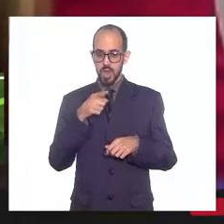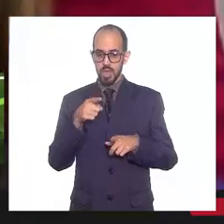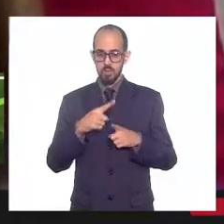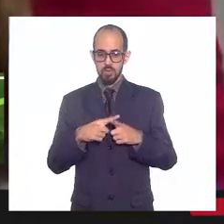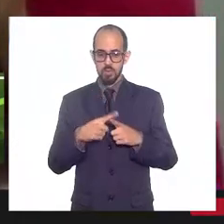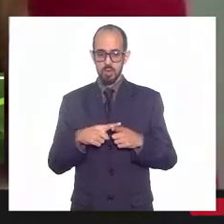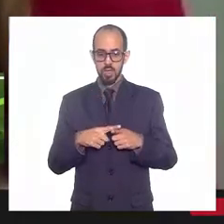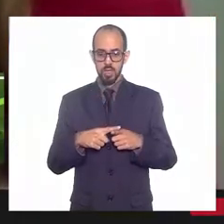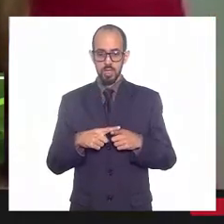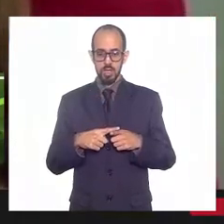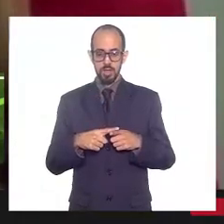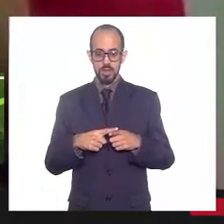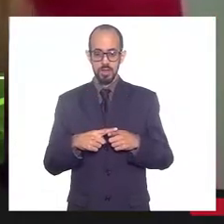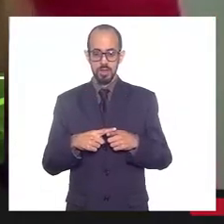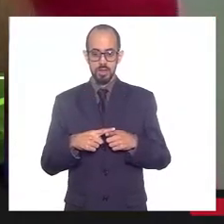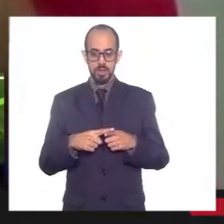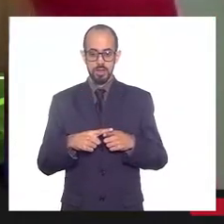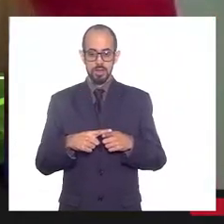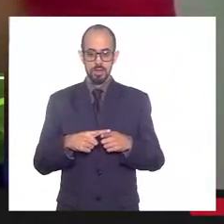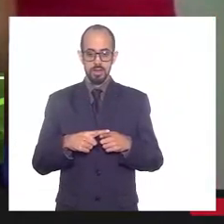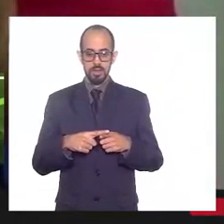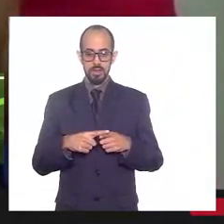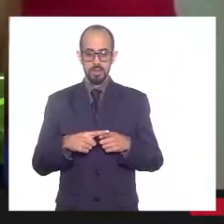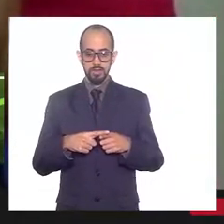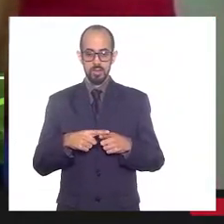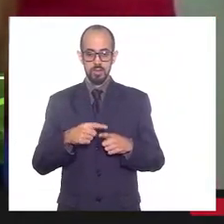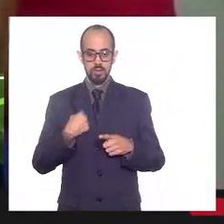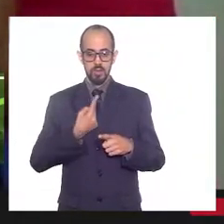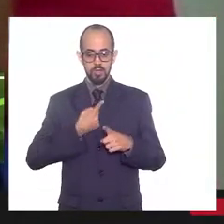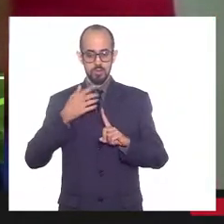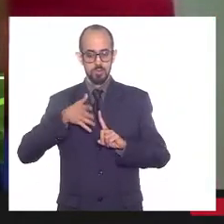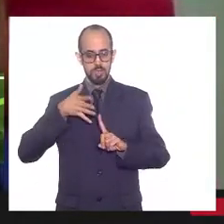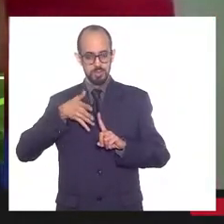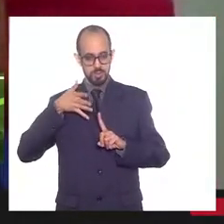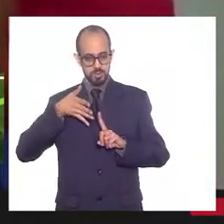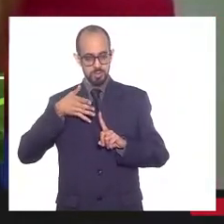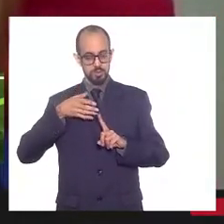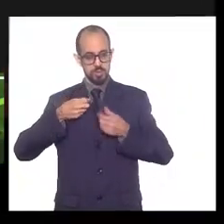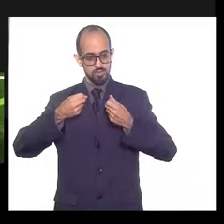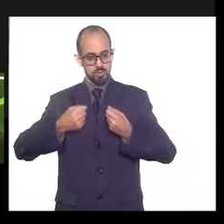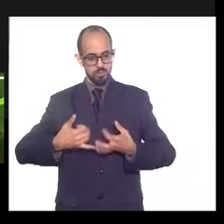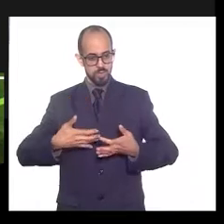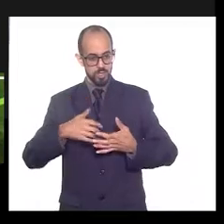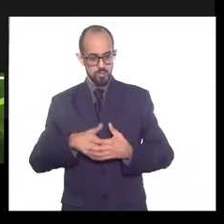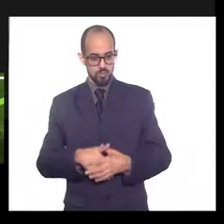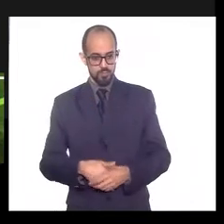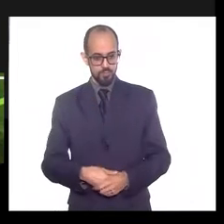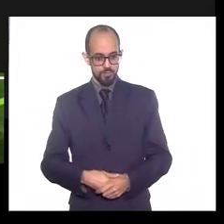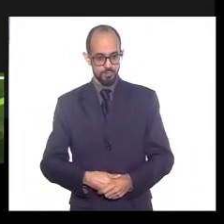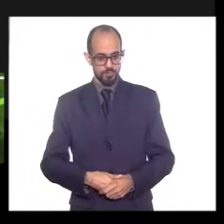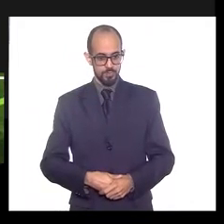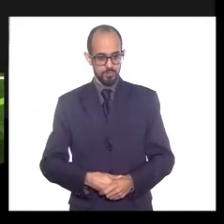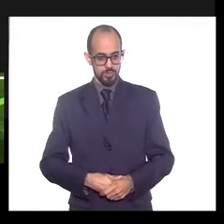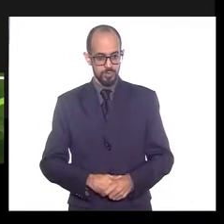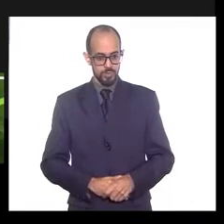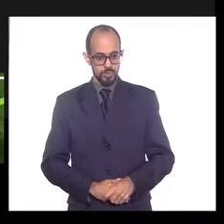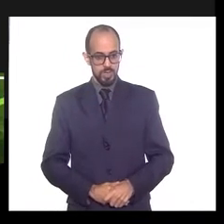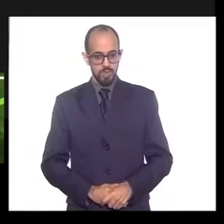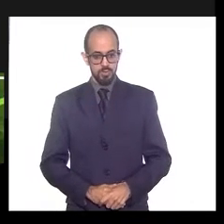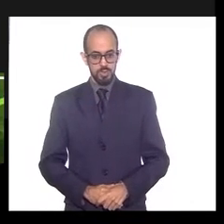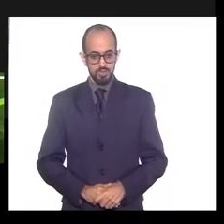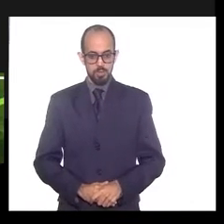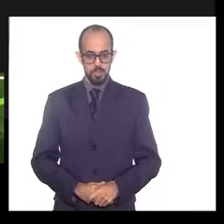indicação da presença dele porque o nosso palestrante estava na sua exposição deputado quem deseja fazer alguma